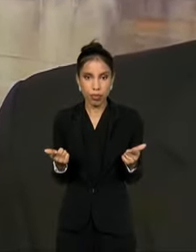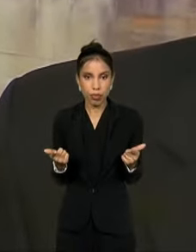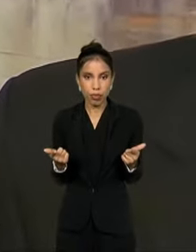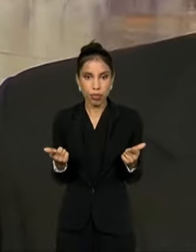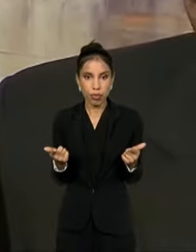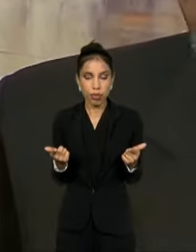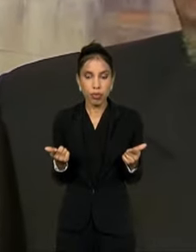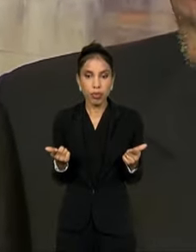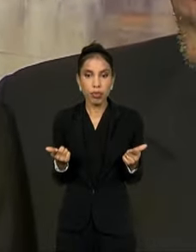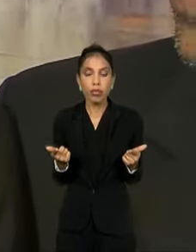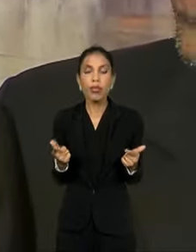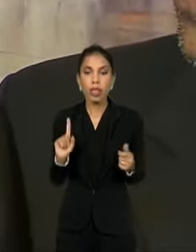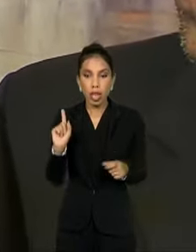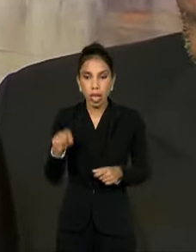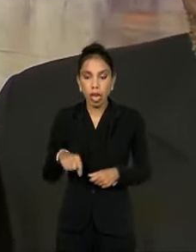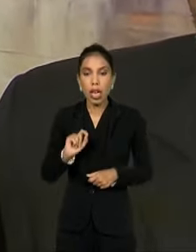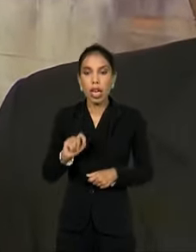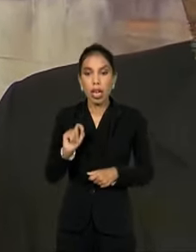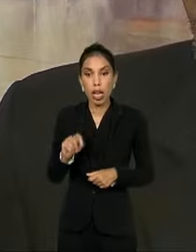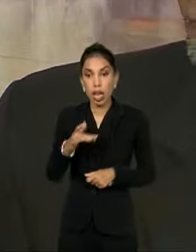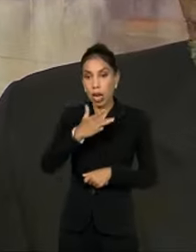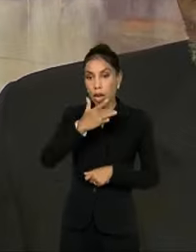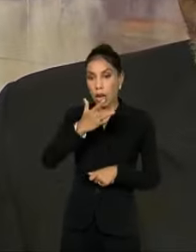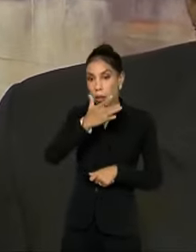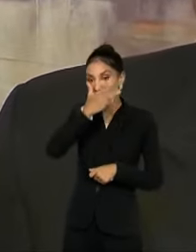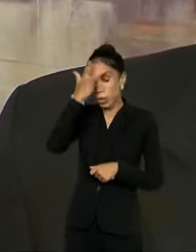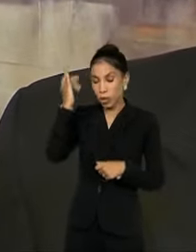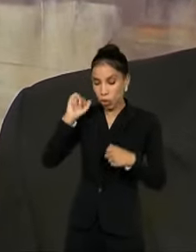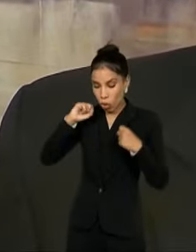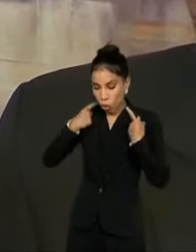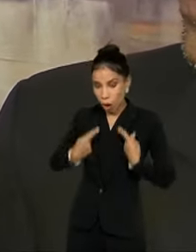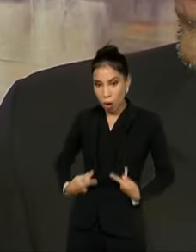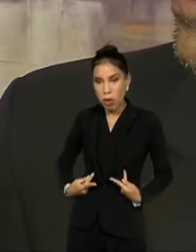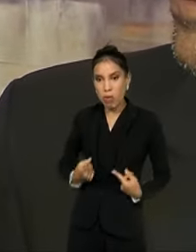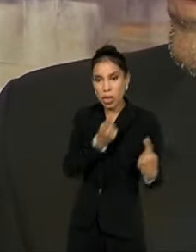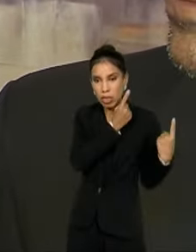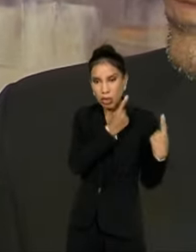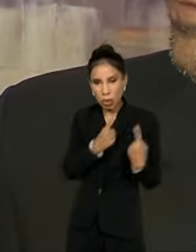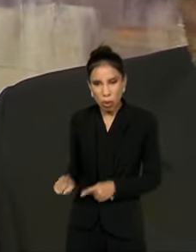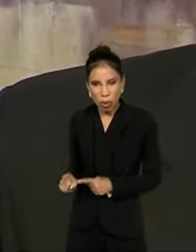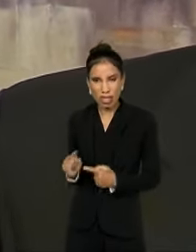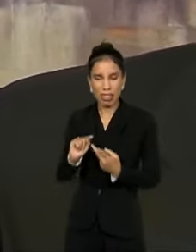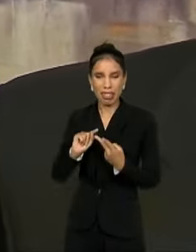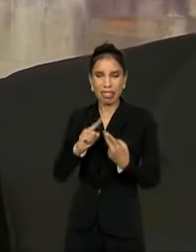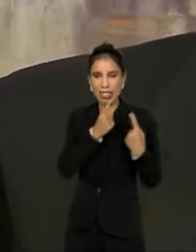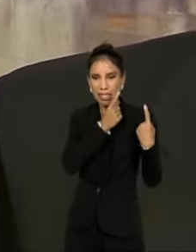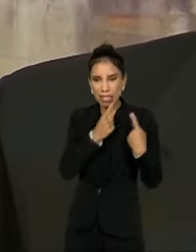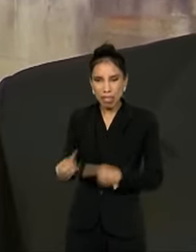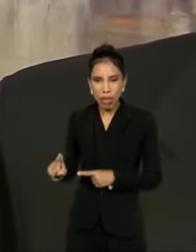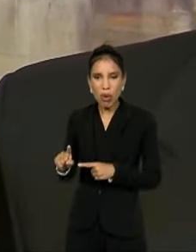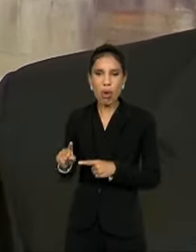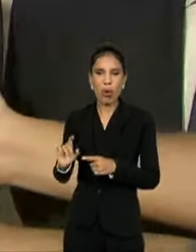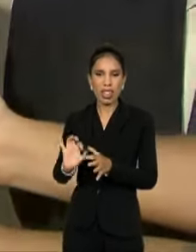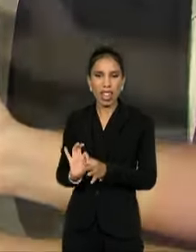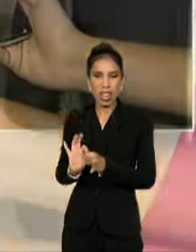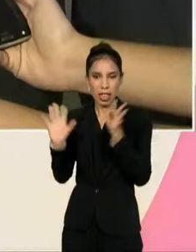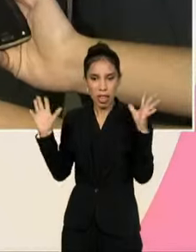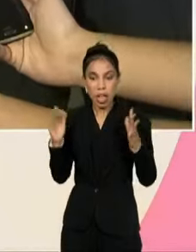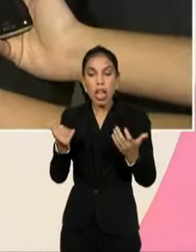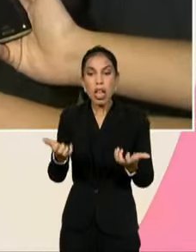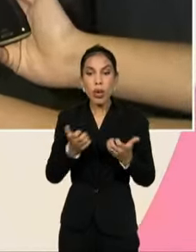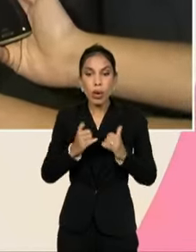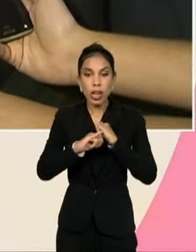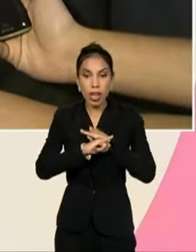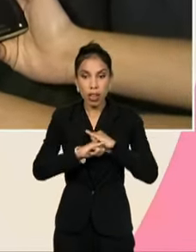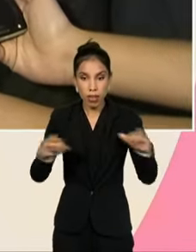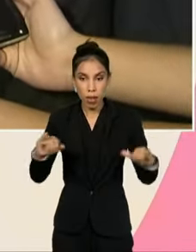que atenta contra a dignidade da pessoa humana, que atenta contra a democracia. Eu quero dizer